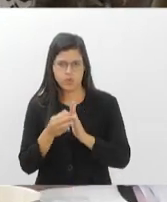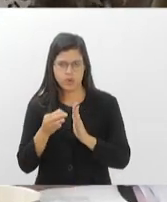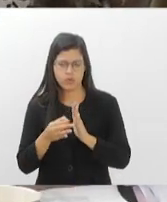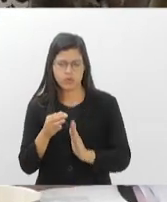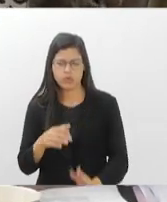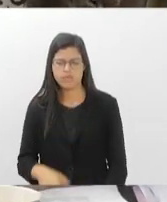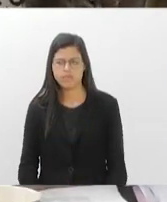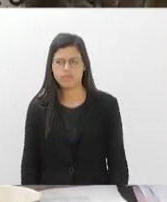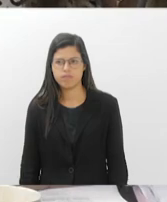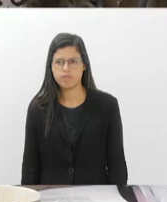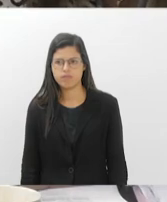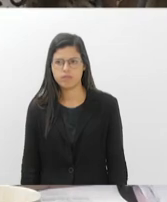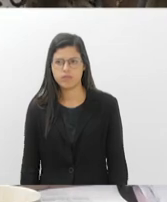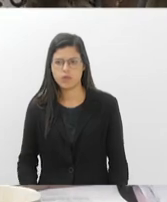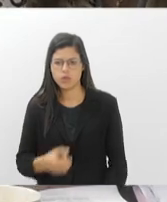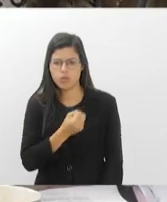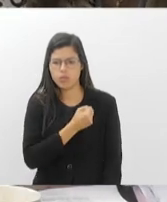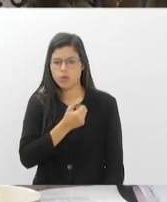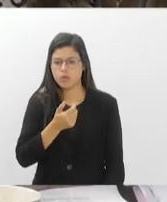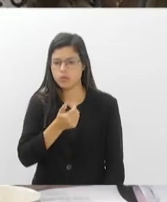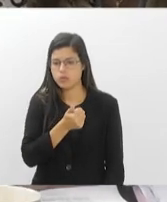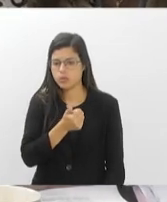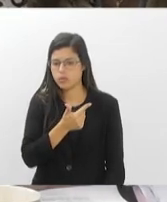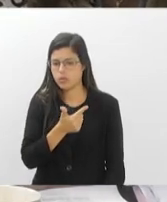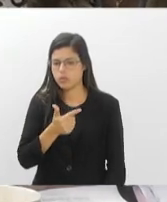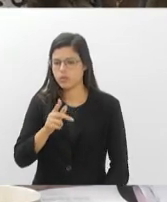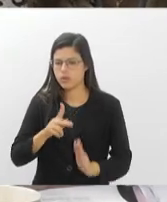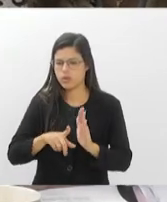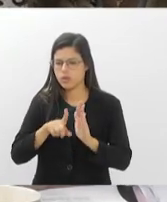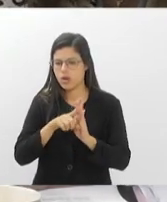Amorim. Item 12 da pauta, projeto de lei número